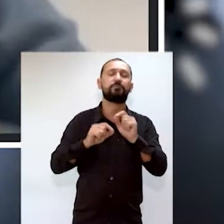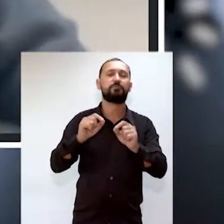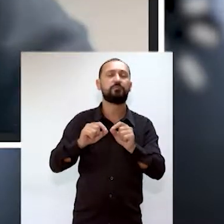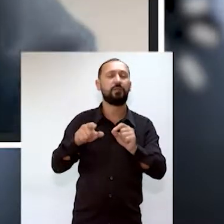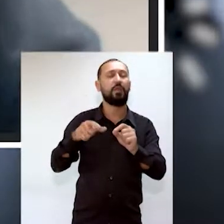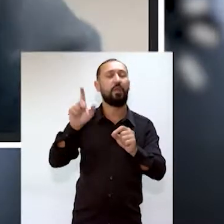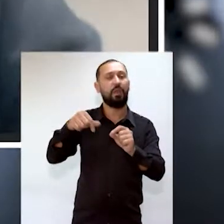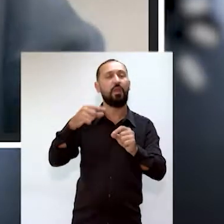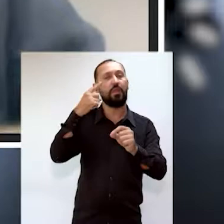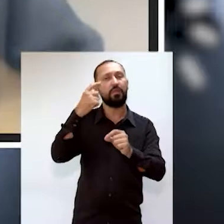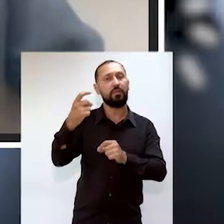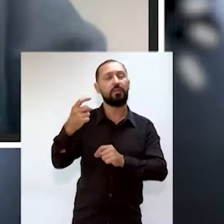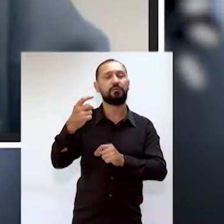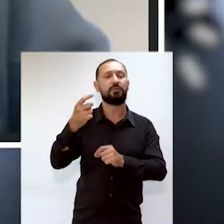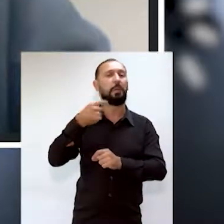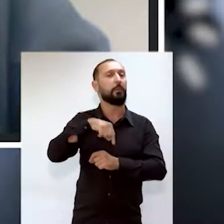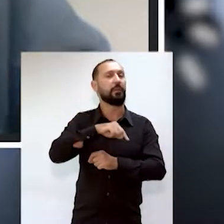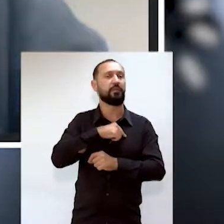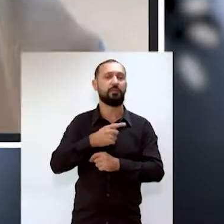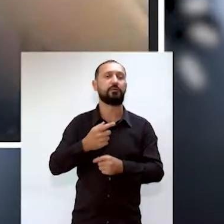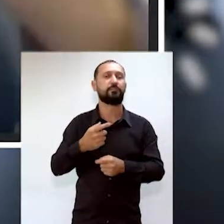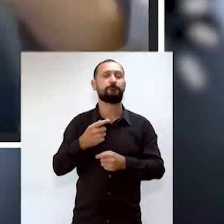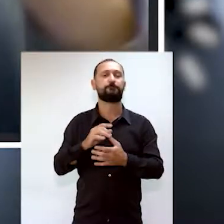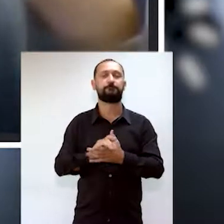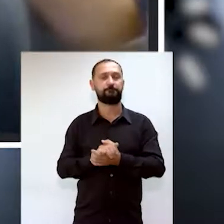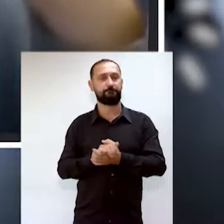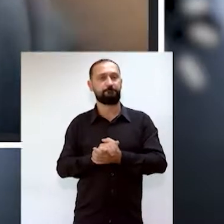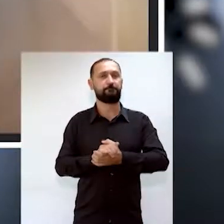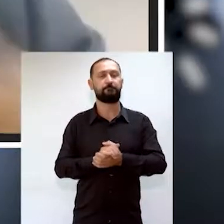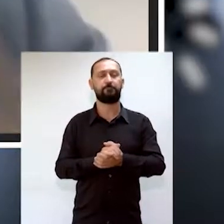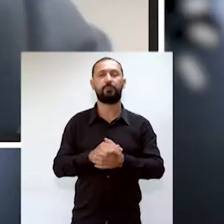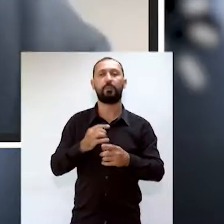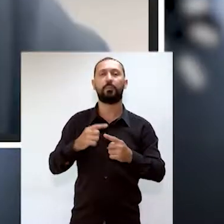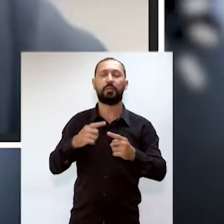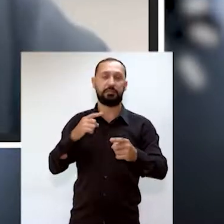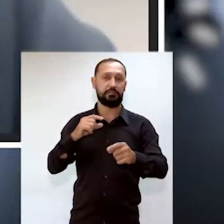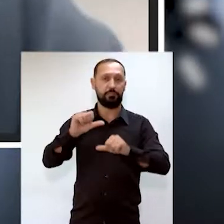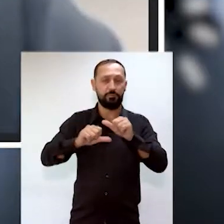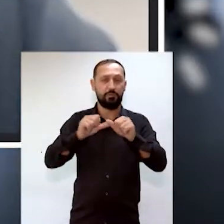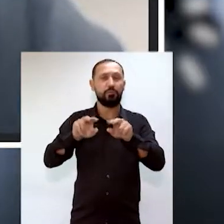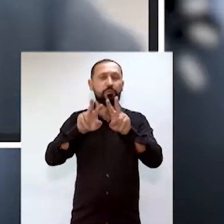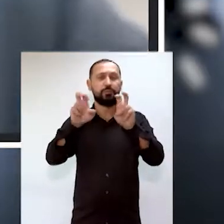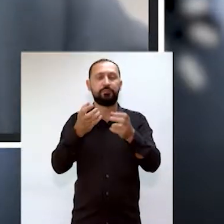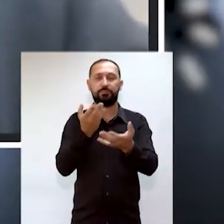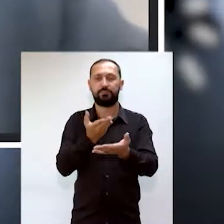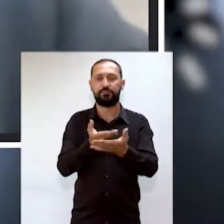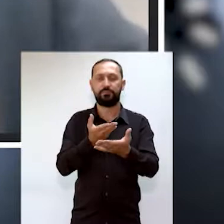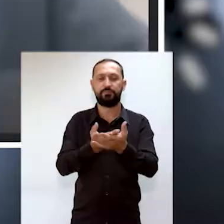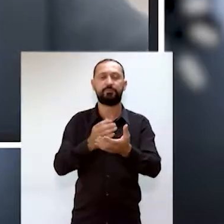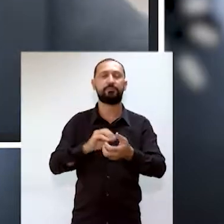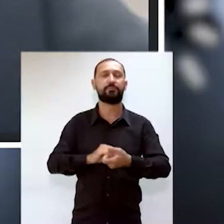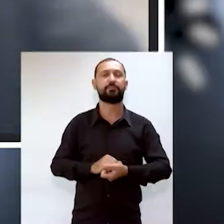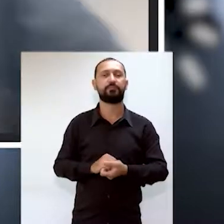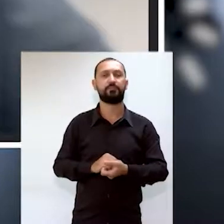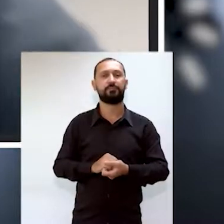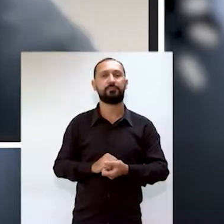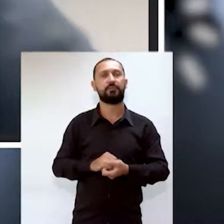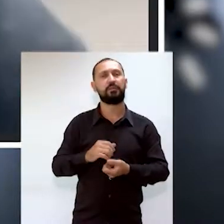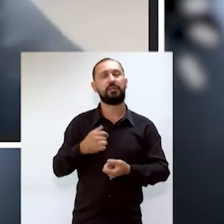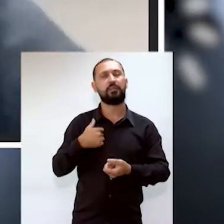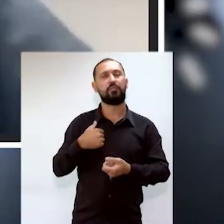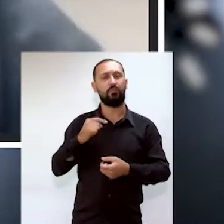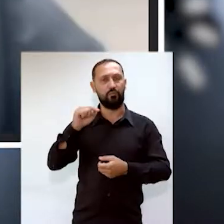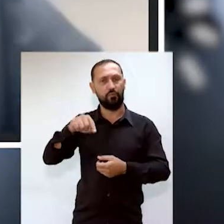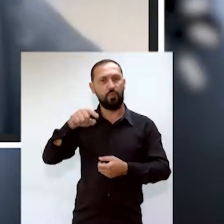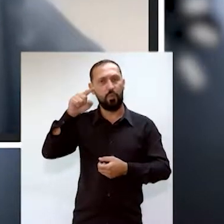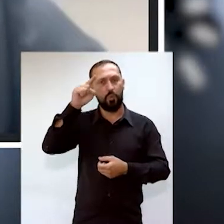eventualidade algo que seria interessante ali estar com contato, né? Por conta da seu locus do estudo. Falei, poxa, eu vou estar todo